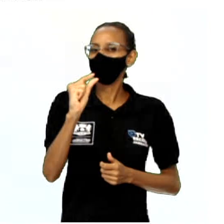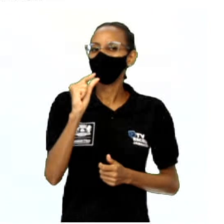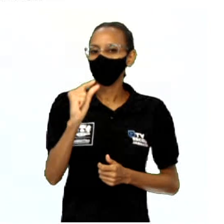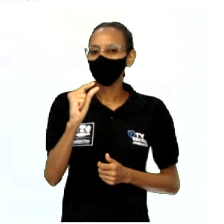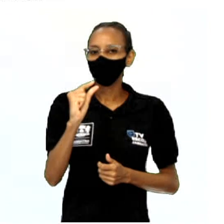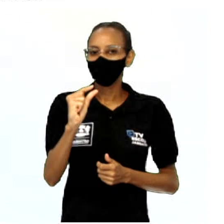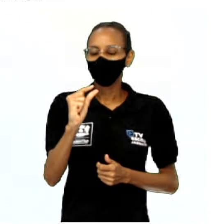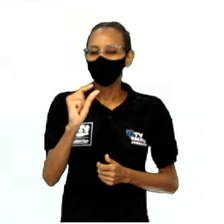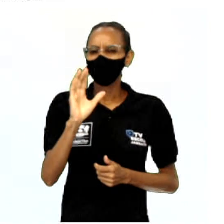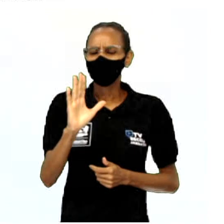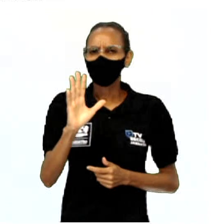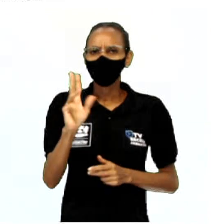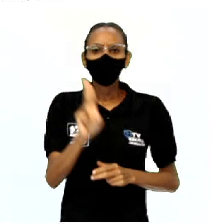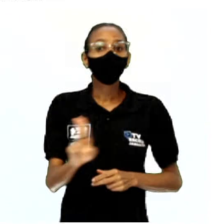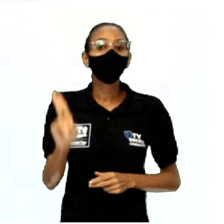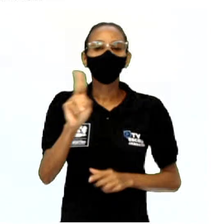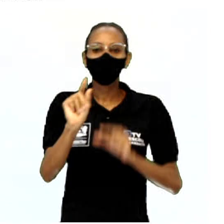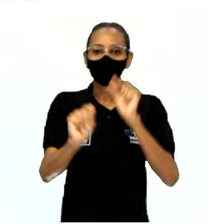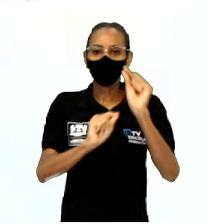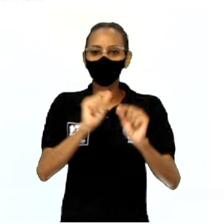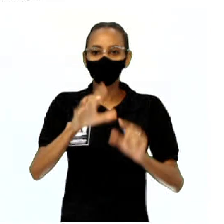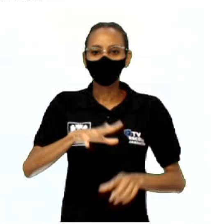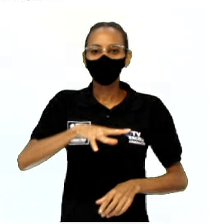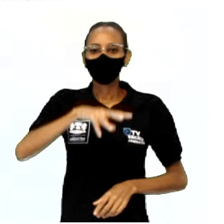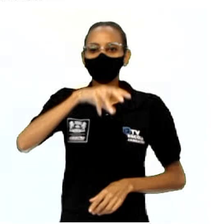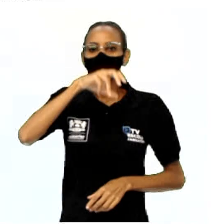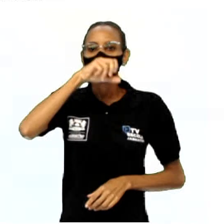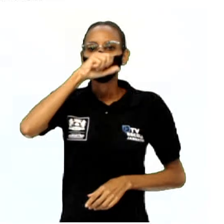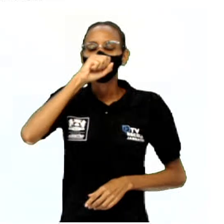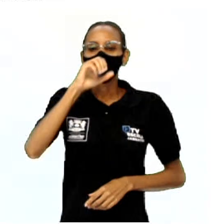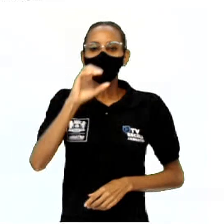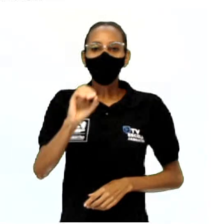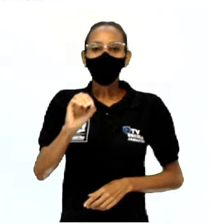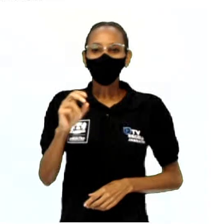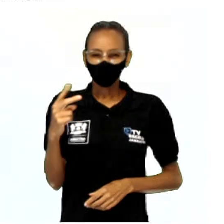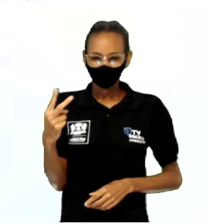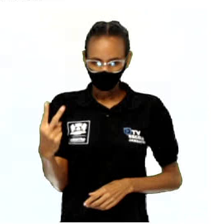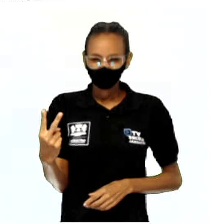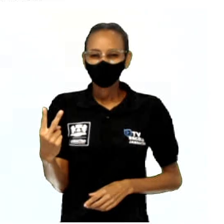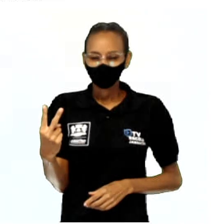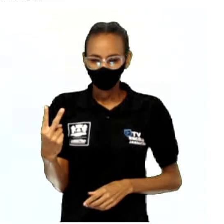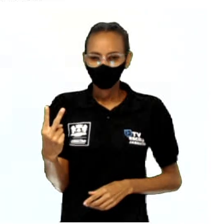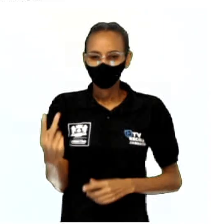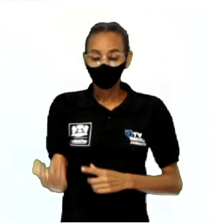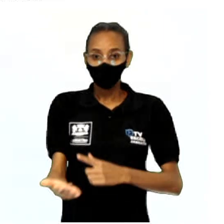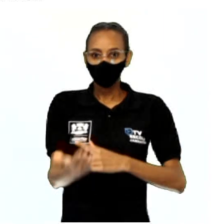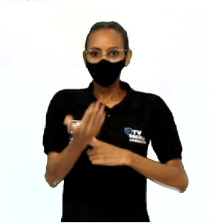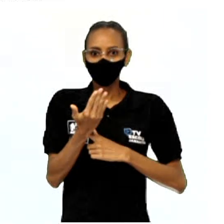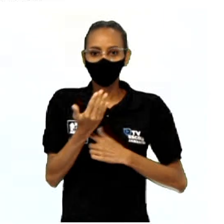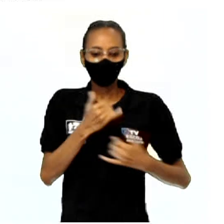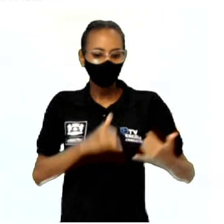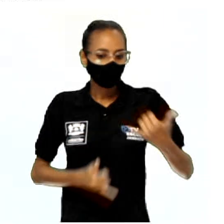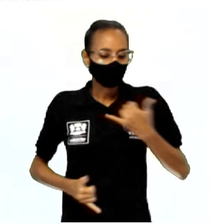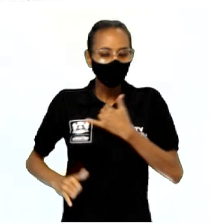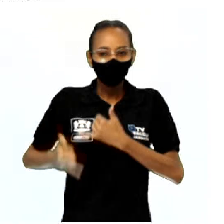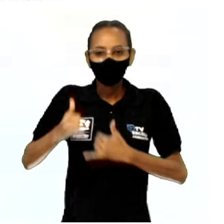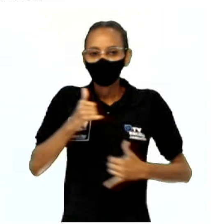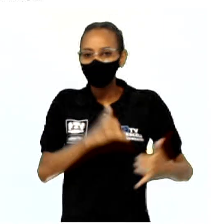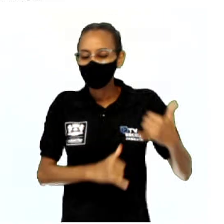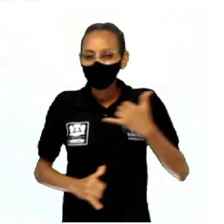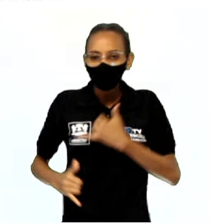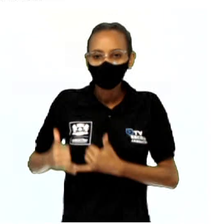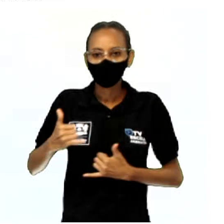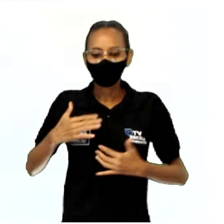oxigênio como a sua principal fonte de energia para conseguir gerar o trabalho